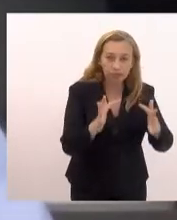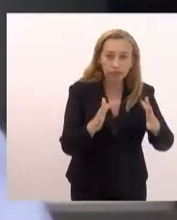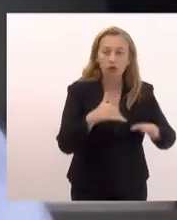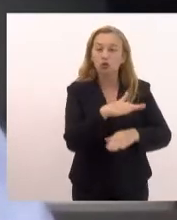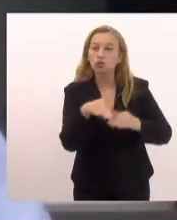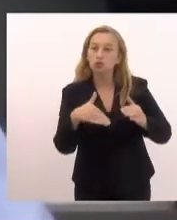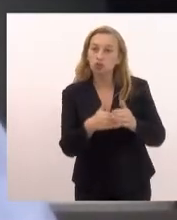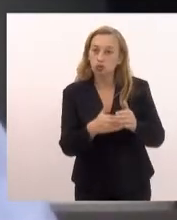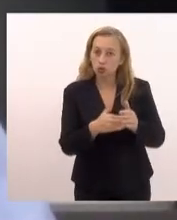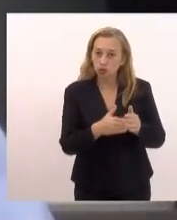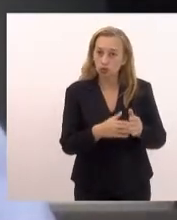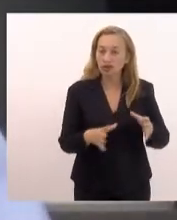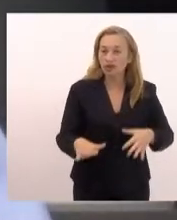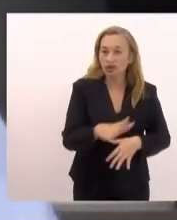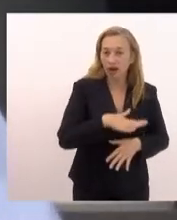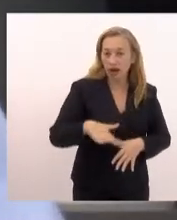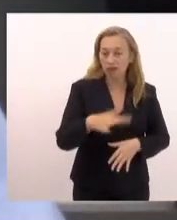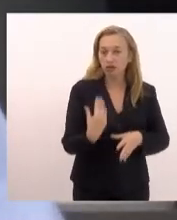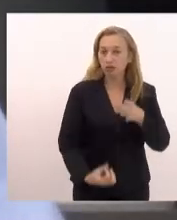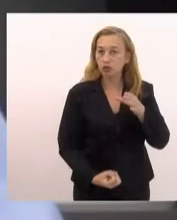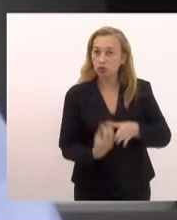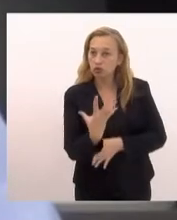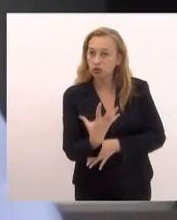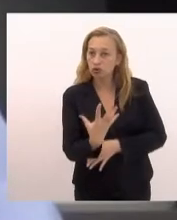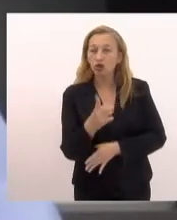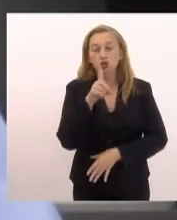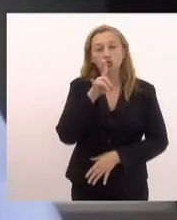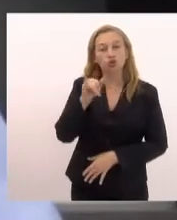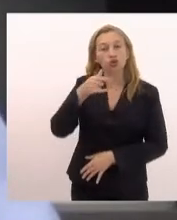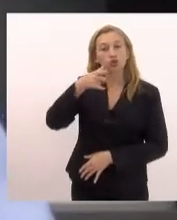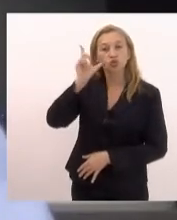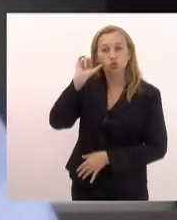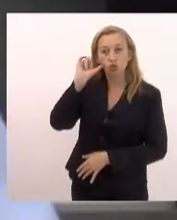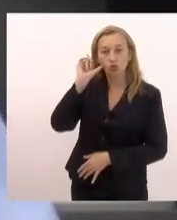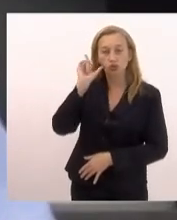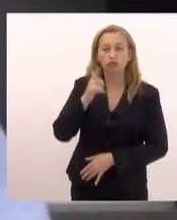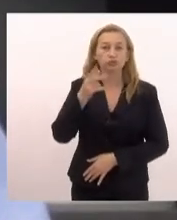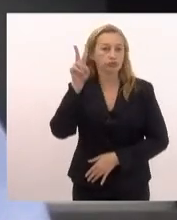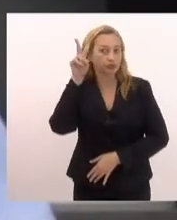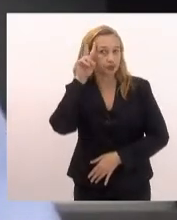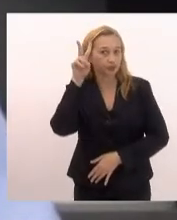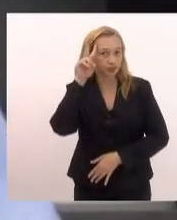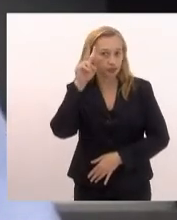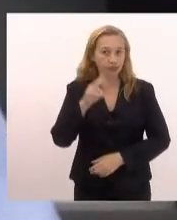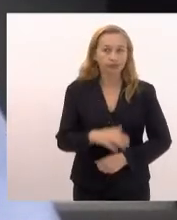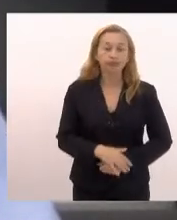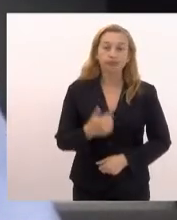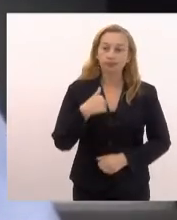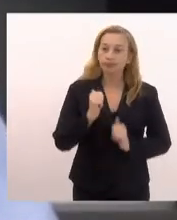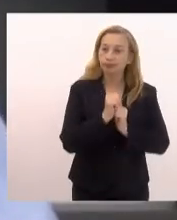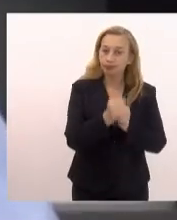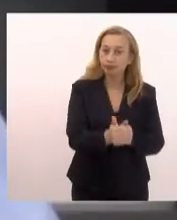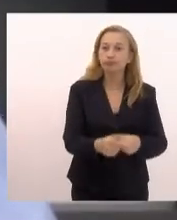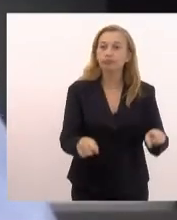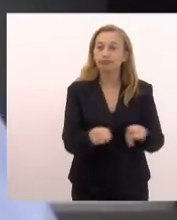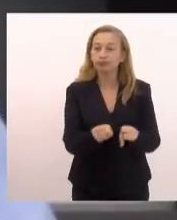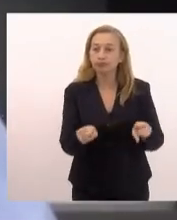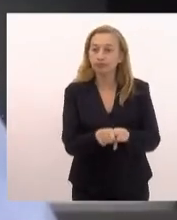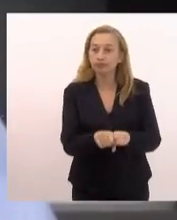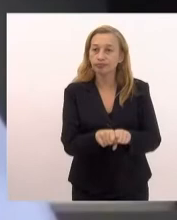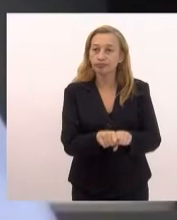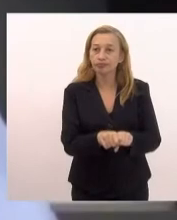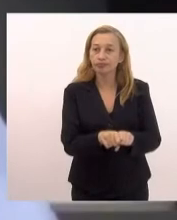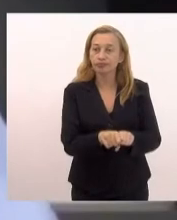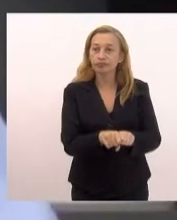essa cadeia produtiva. E no dia de ontem, na segunda-feira, eu acompanhei também a